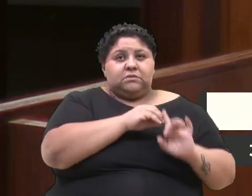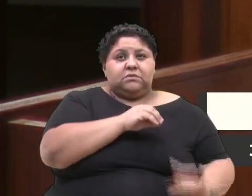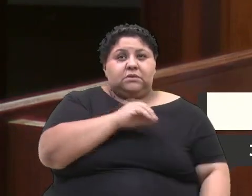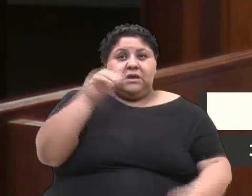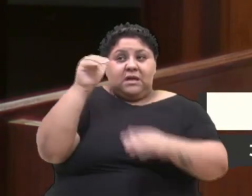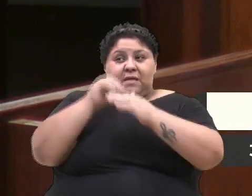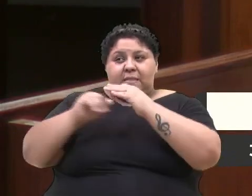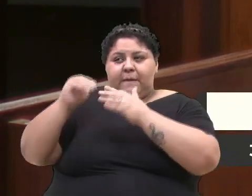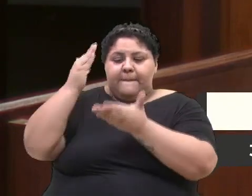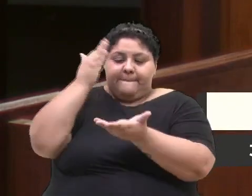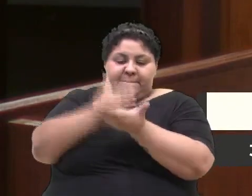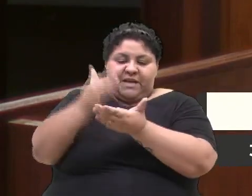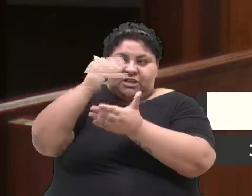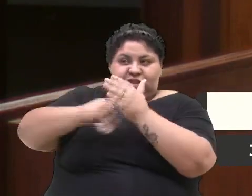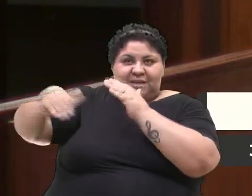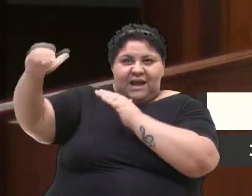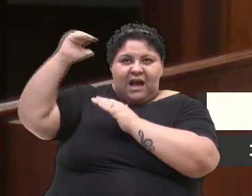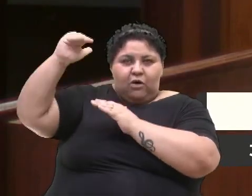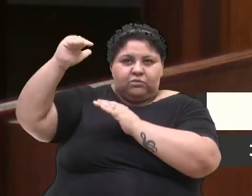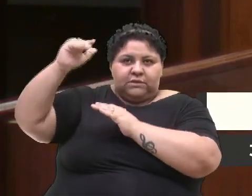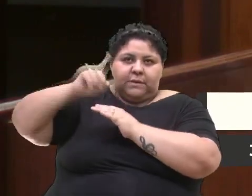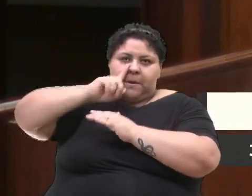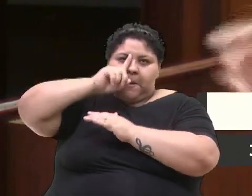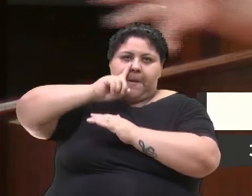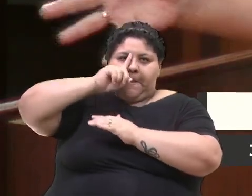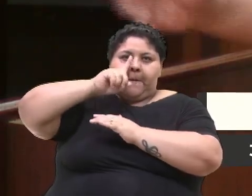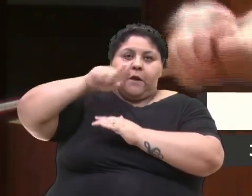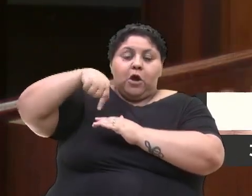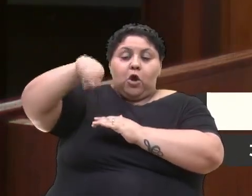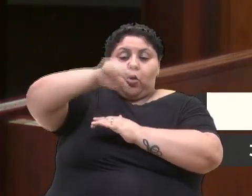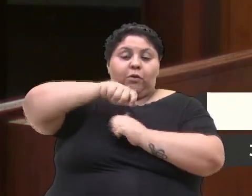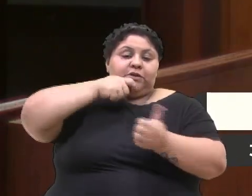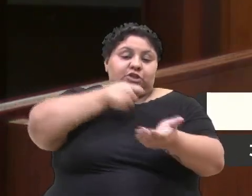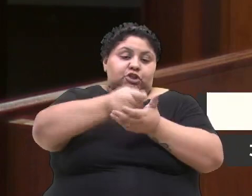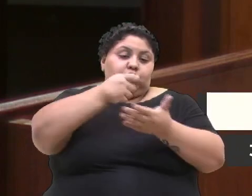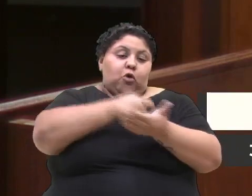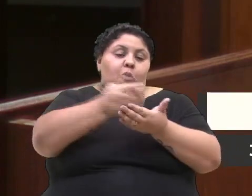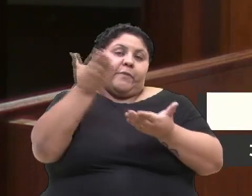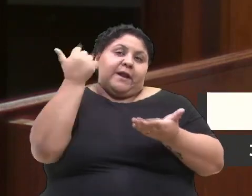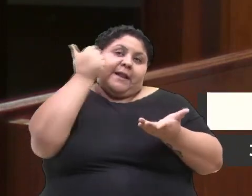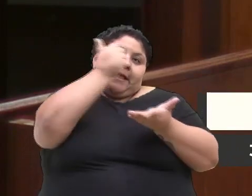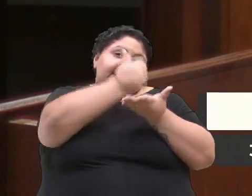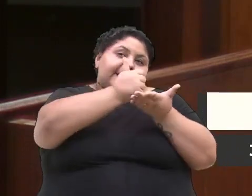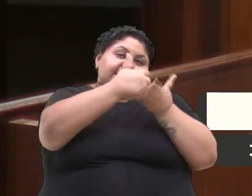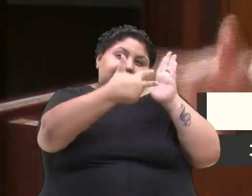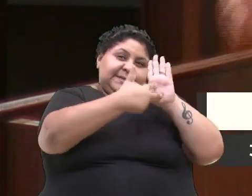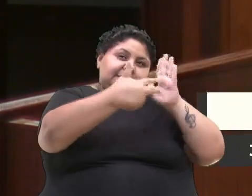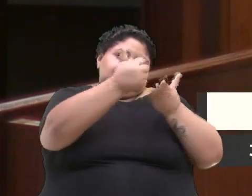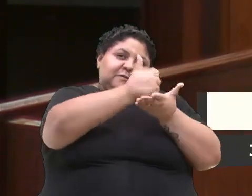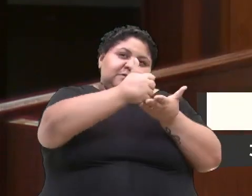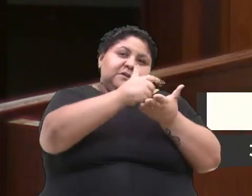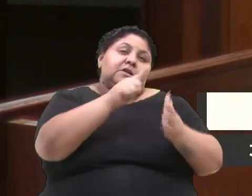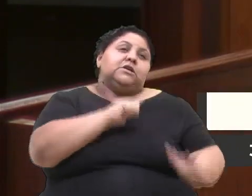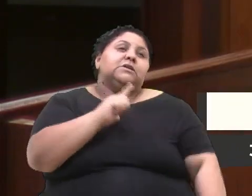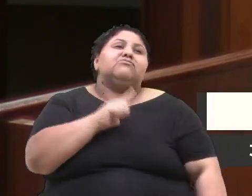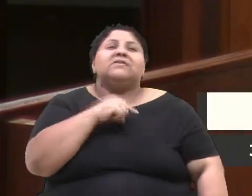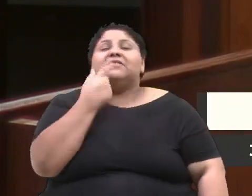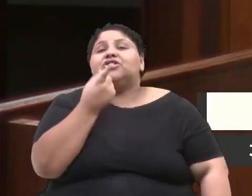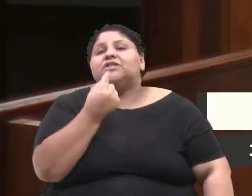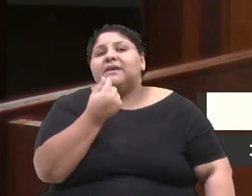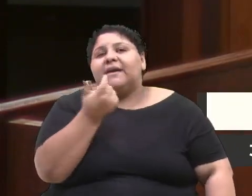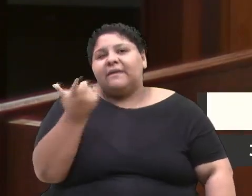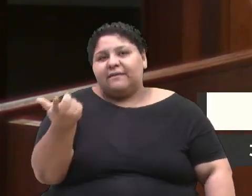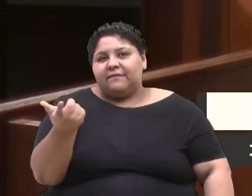alta. E aí, quando a gente cobra, né, lá na básica, né, lá na atenção básica, mas não tem dinheiro,